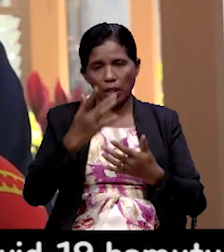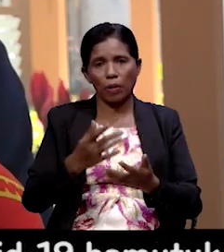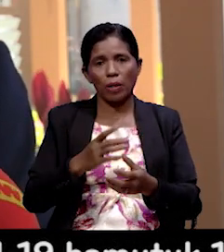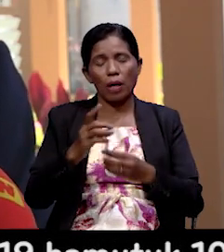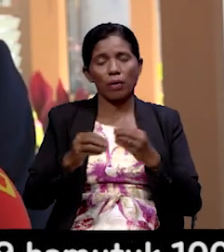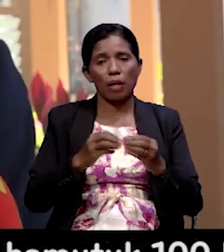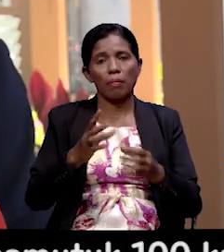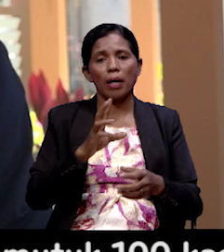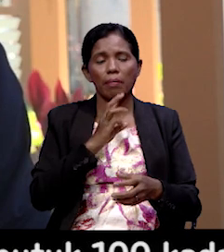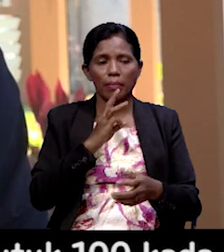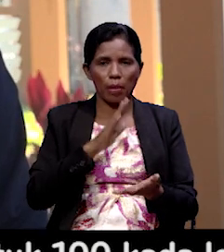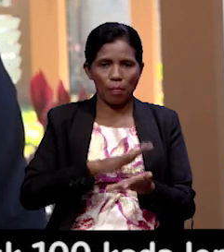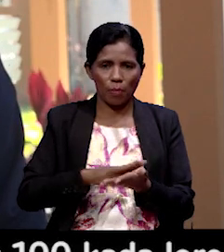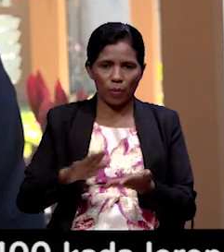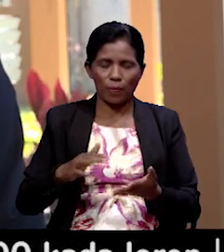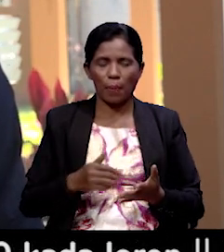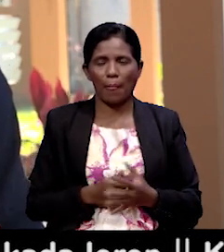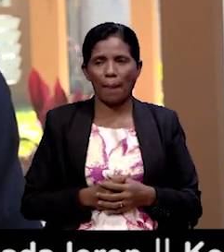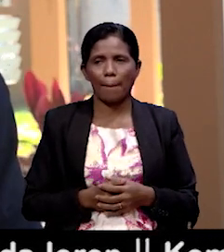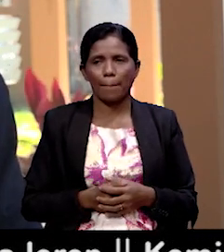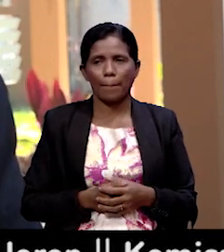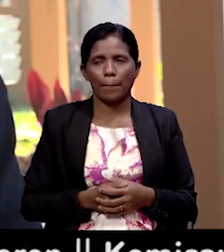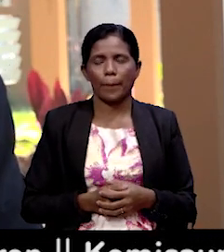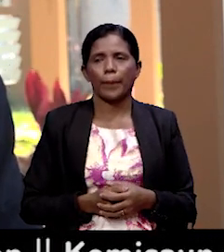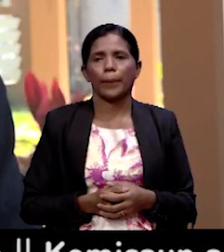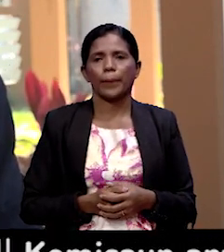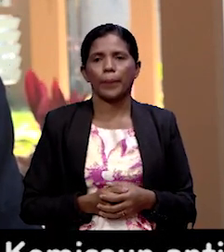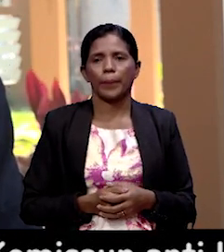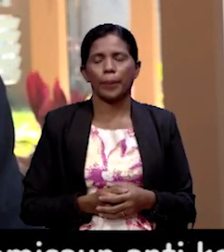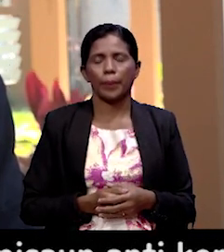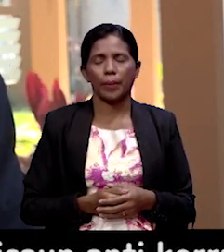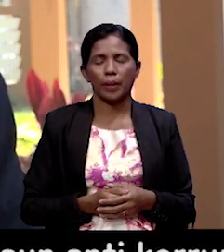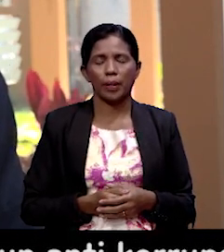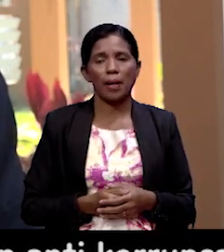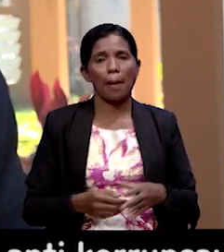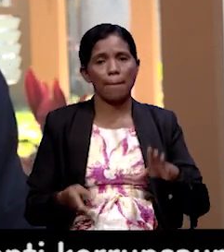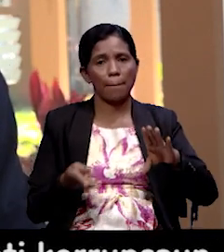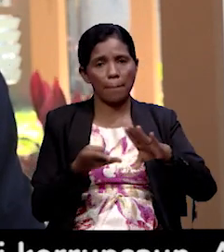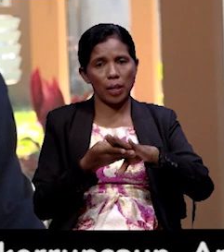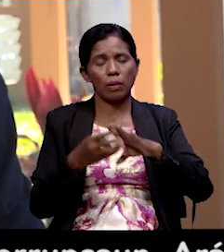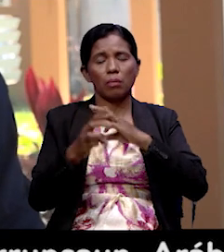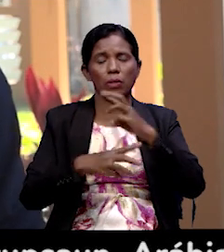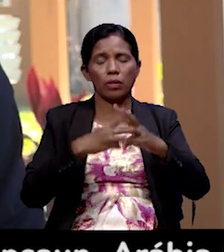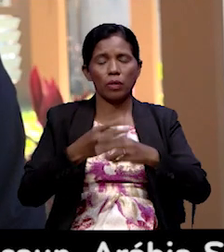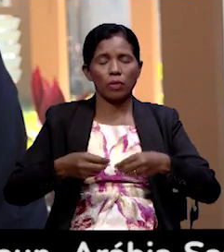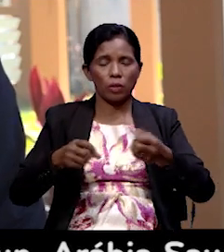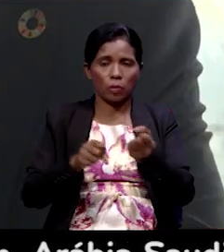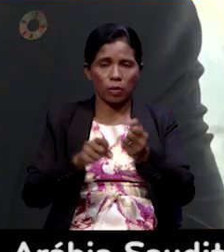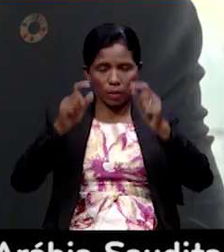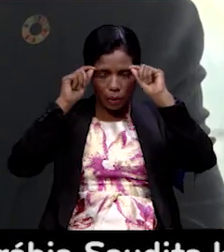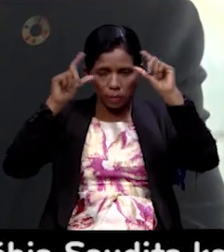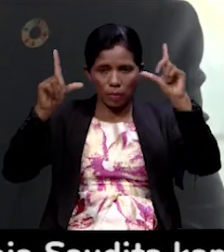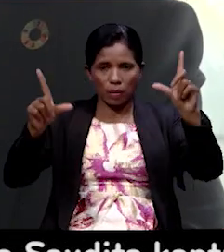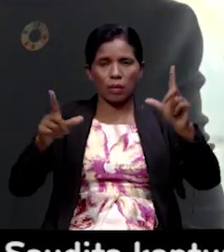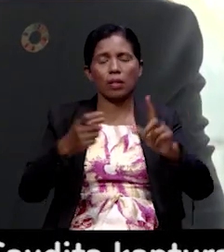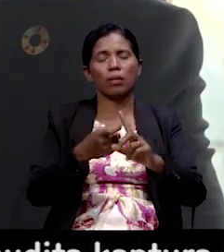to think through how the World Bank can support the government. Banco Mundial foi na suporta para Timor-Leste desde o